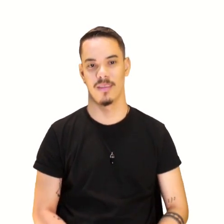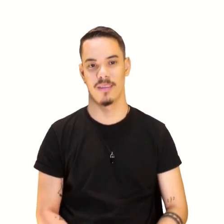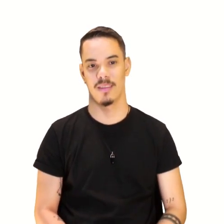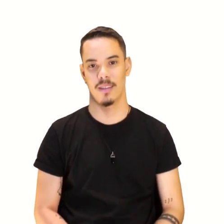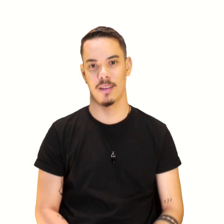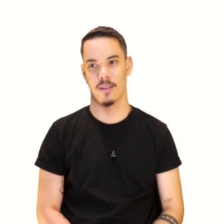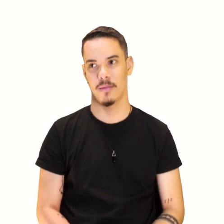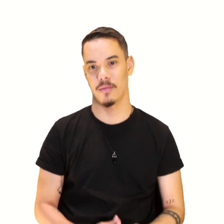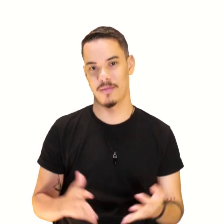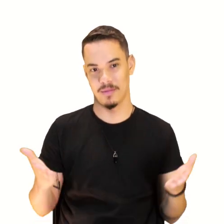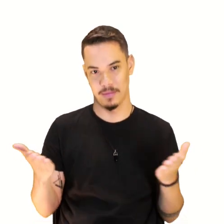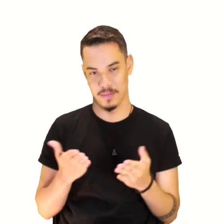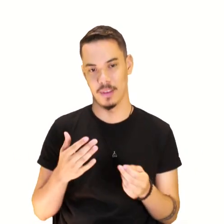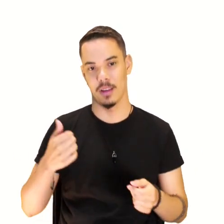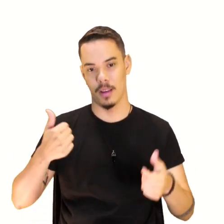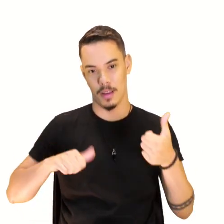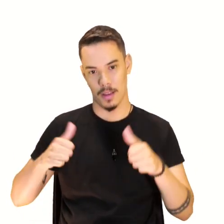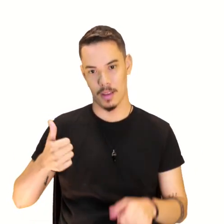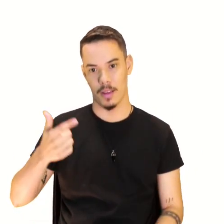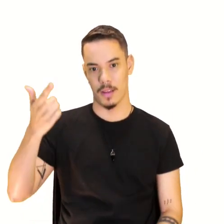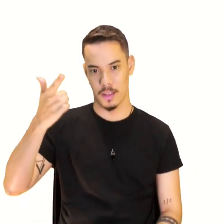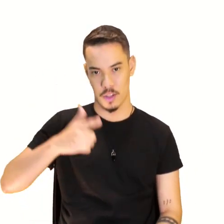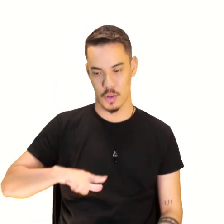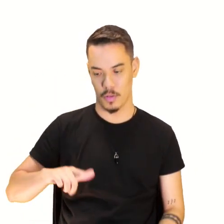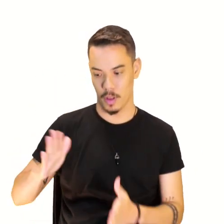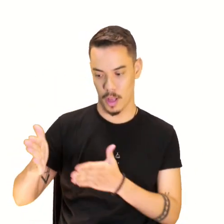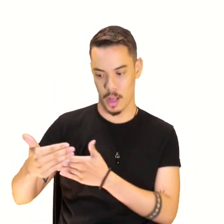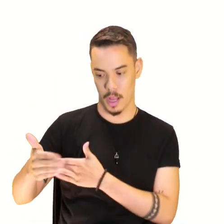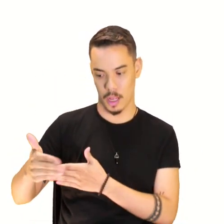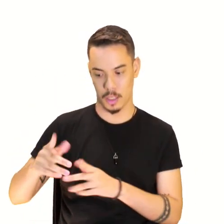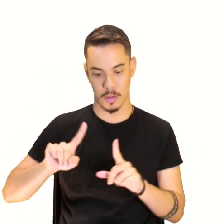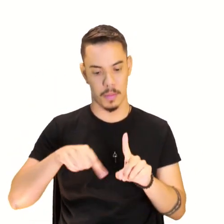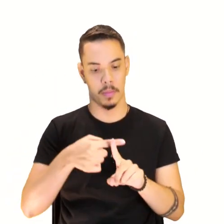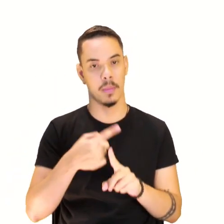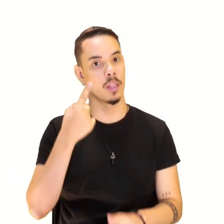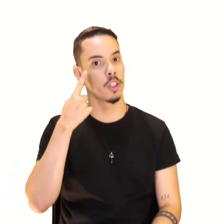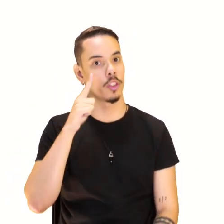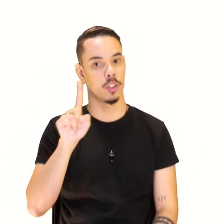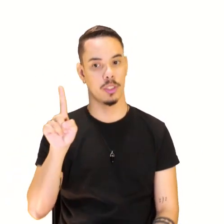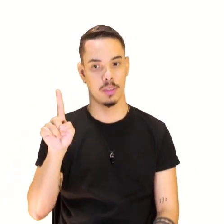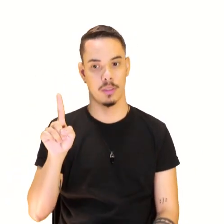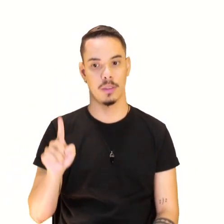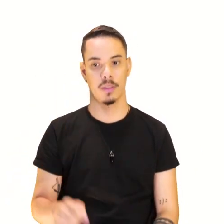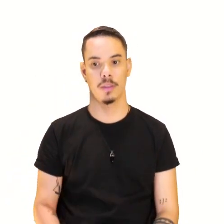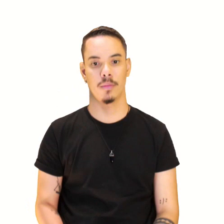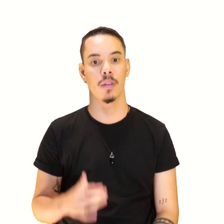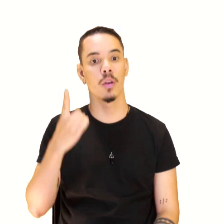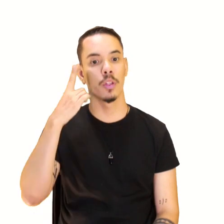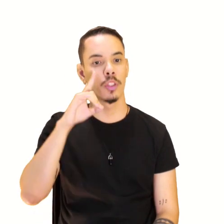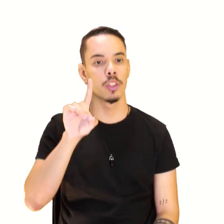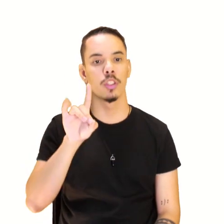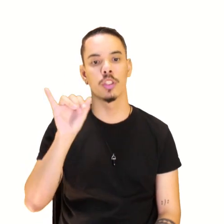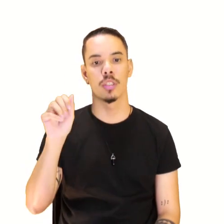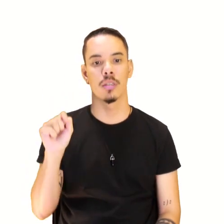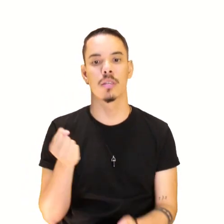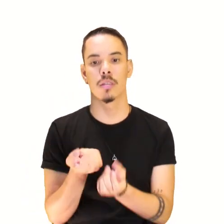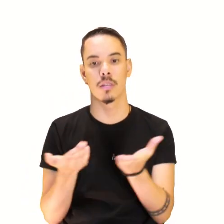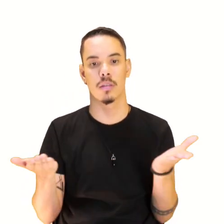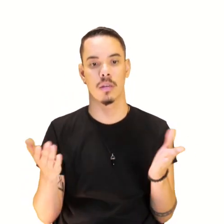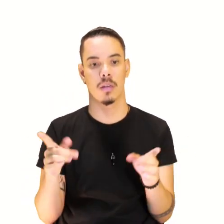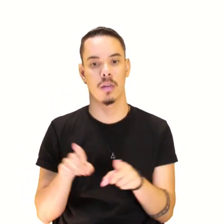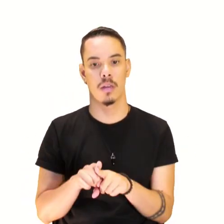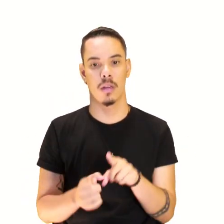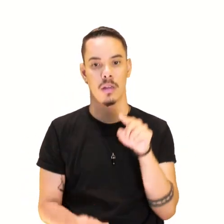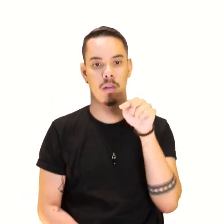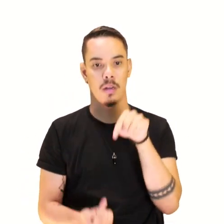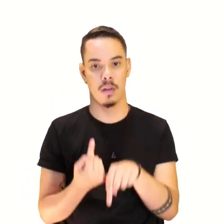a gente vai analisar né De novo as caixas e os dias agora os dias né então 180 E aí agora a gente tem que ver